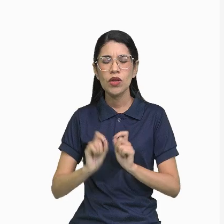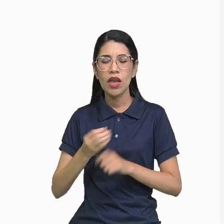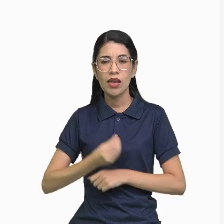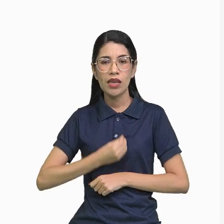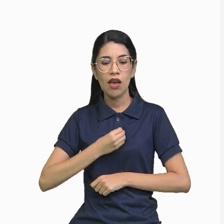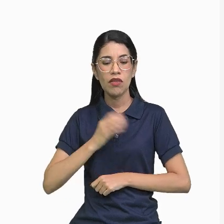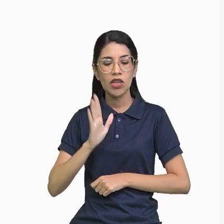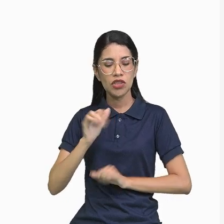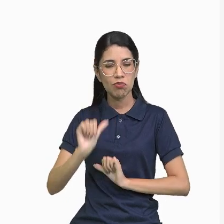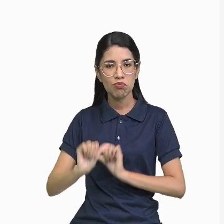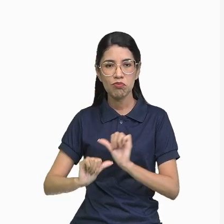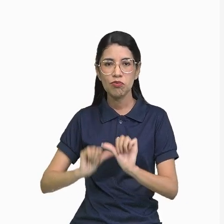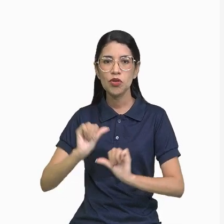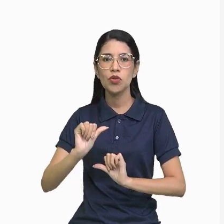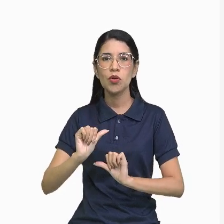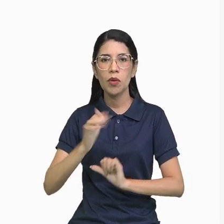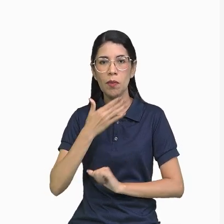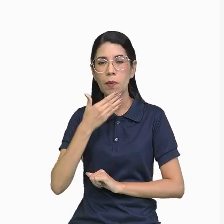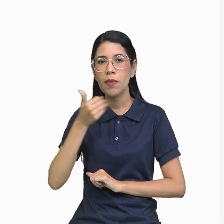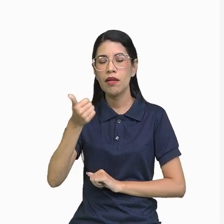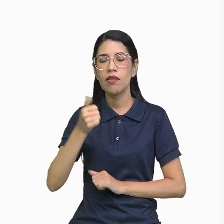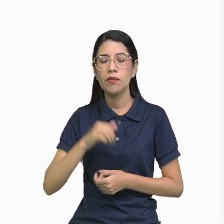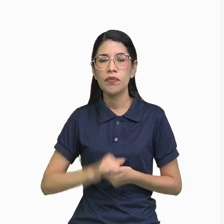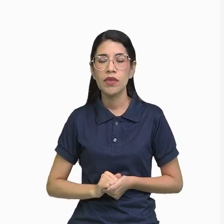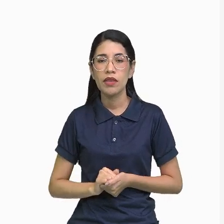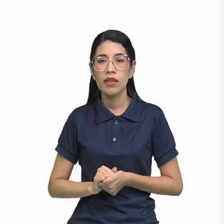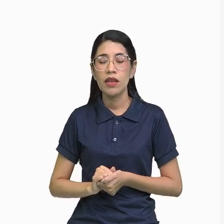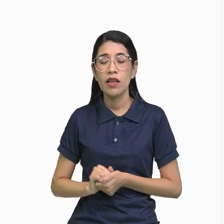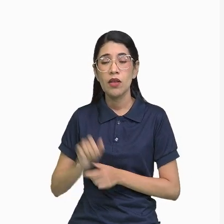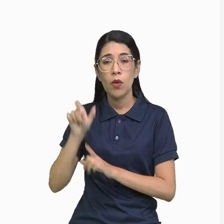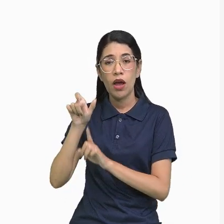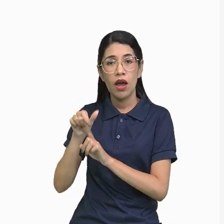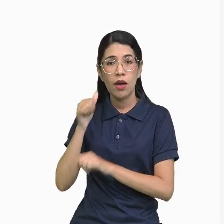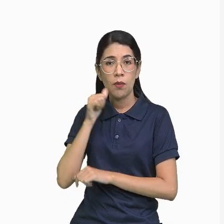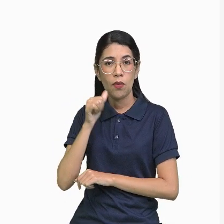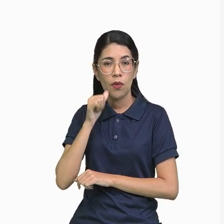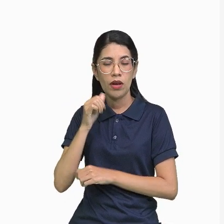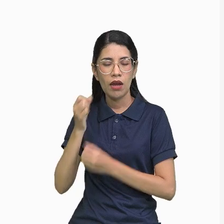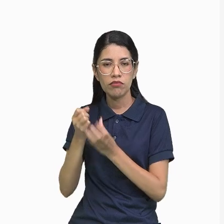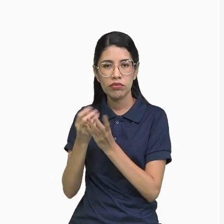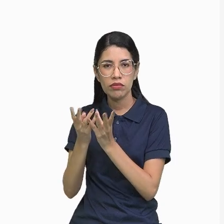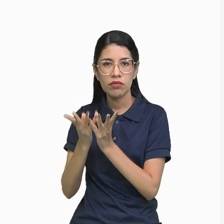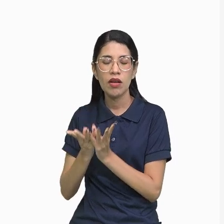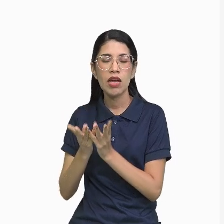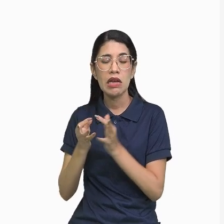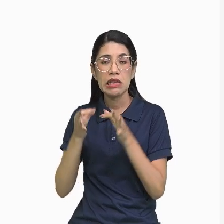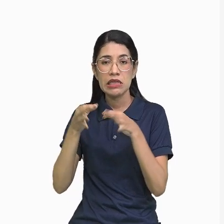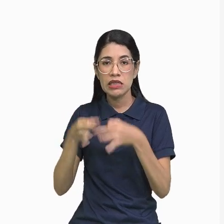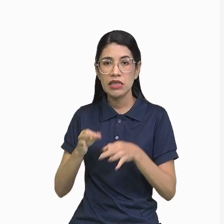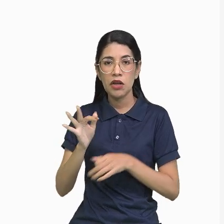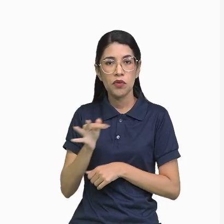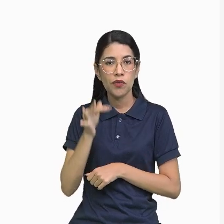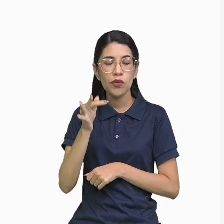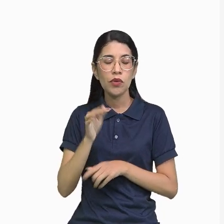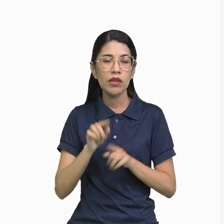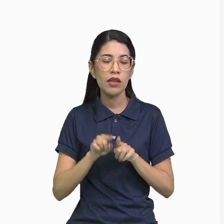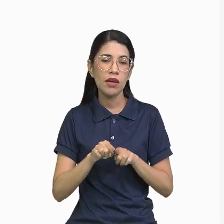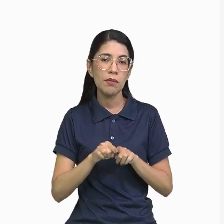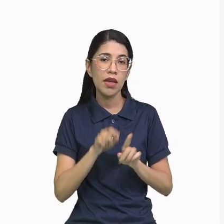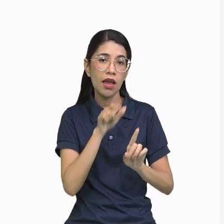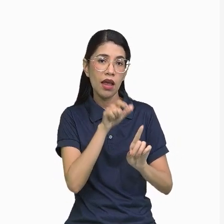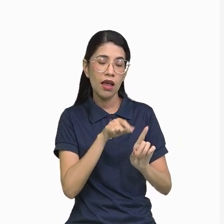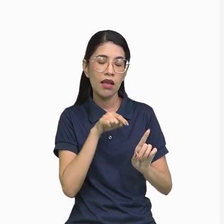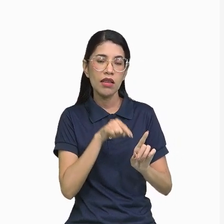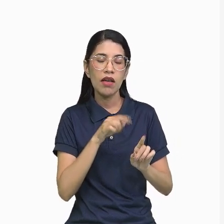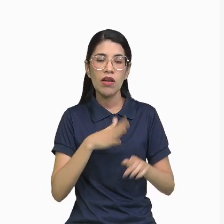já estava melhorando ali mesmo. Madama Carlota havia acertado tudo. Macabea estava